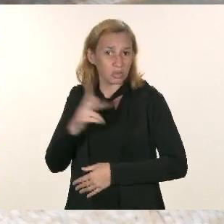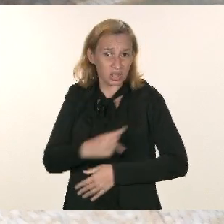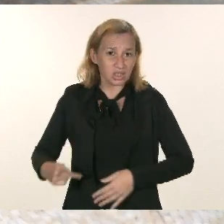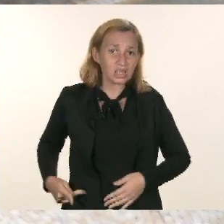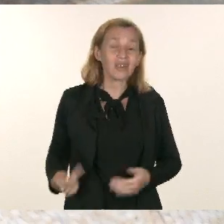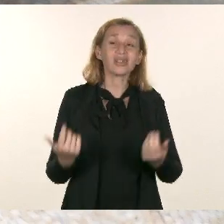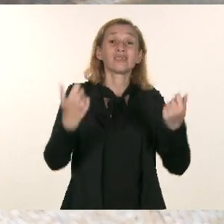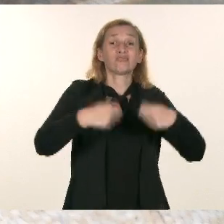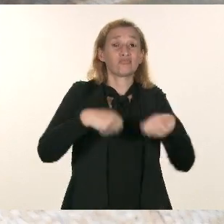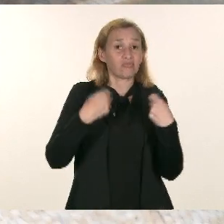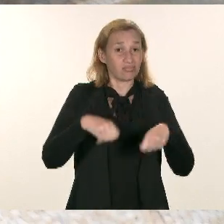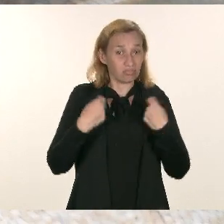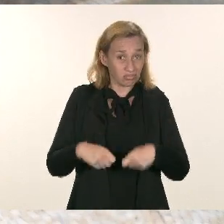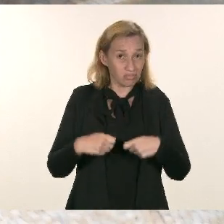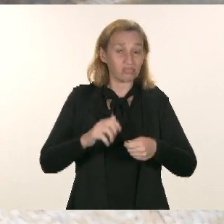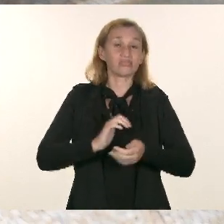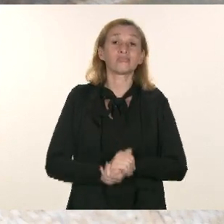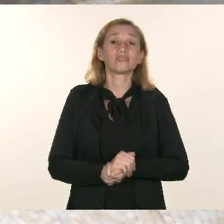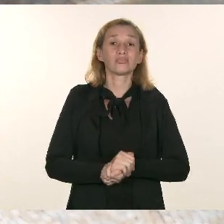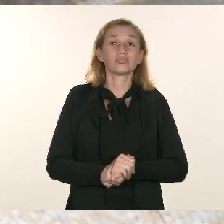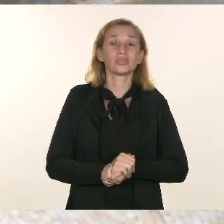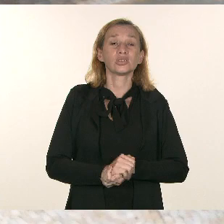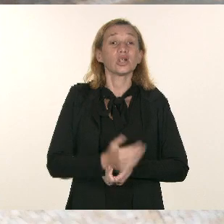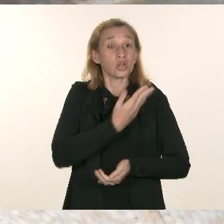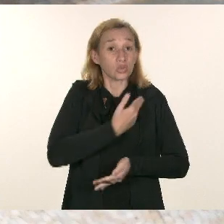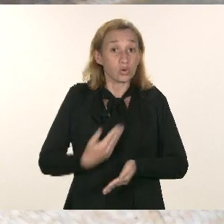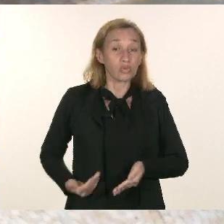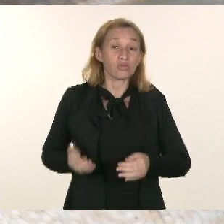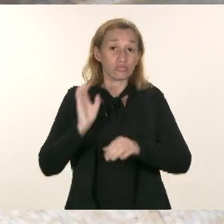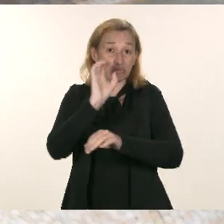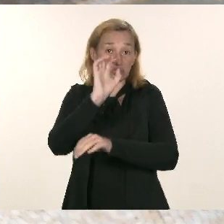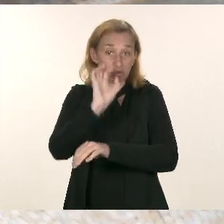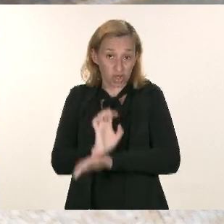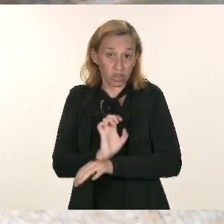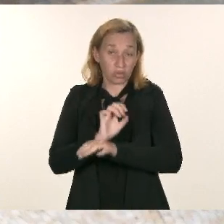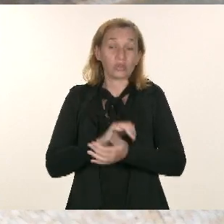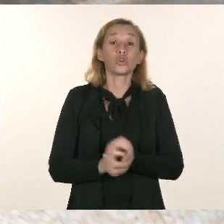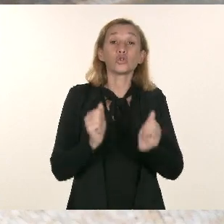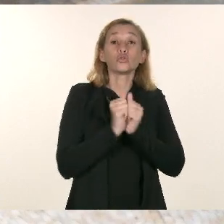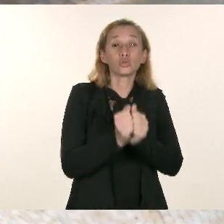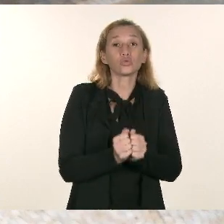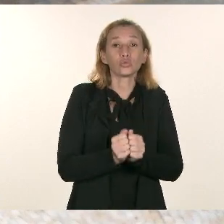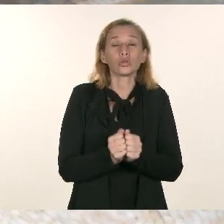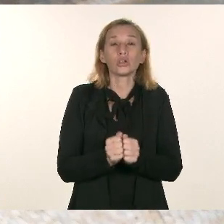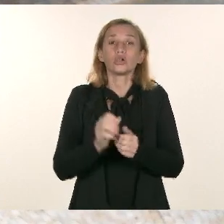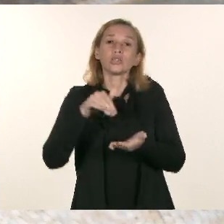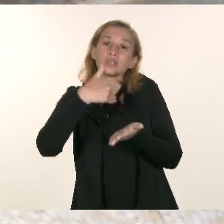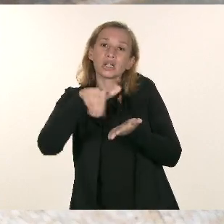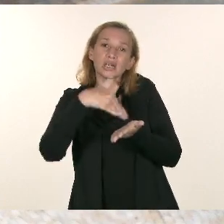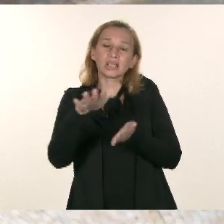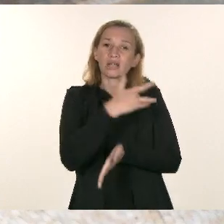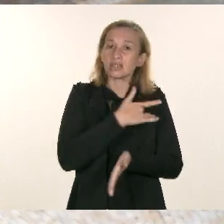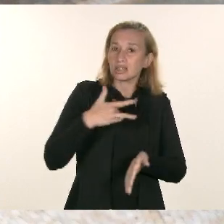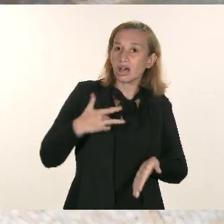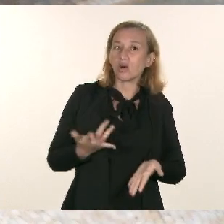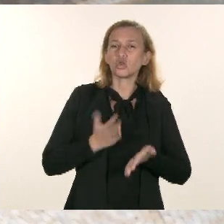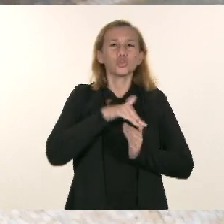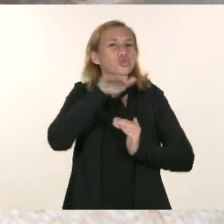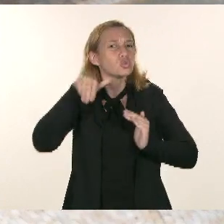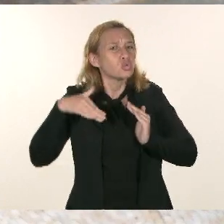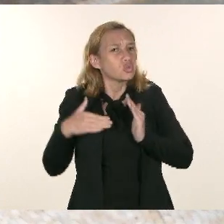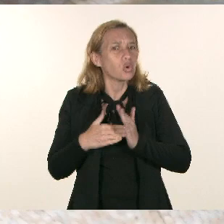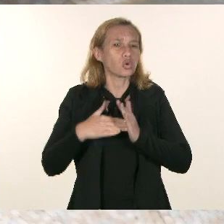a necessidade do governo do Estado, junto com os secretários de saúde de